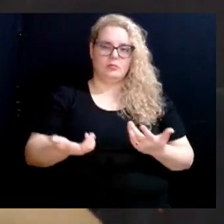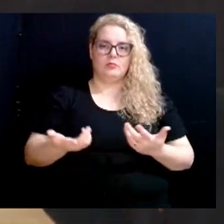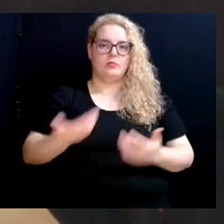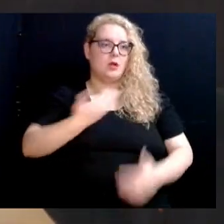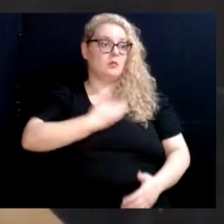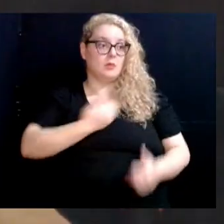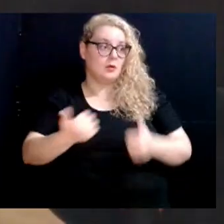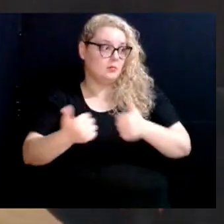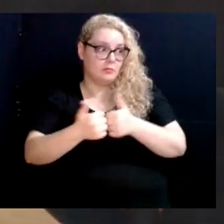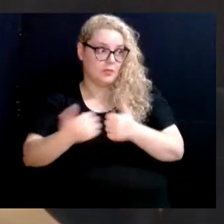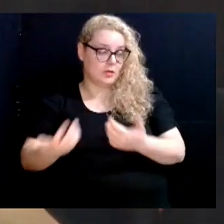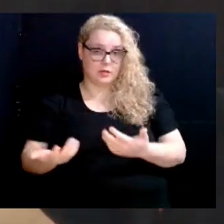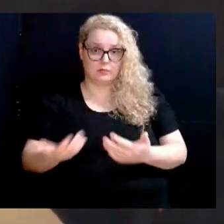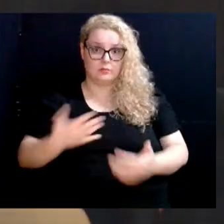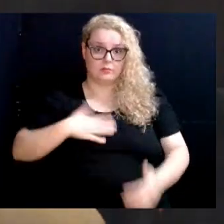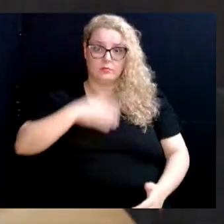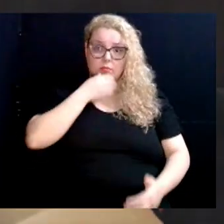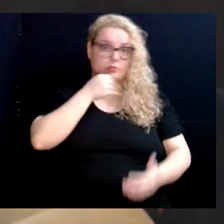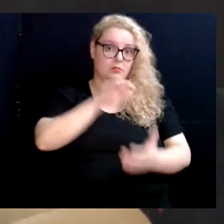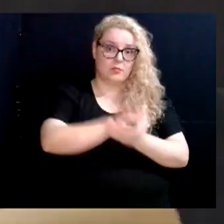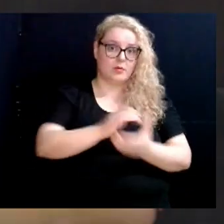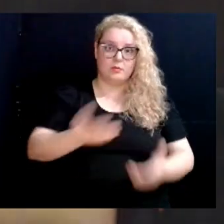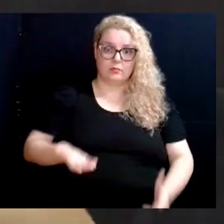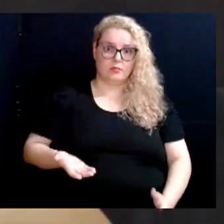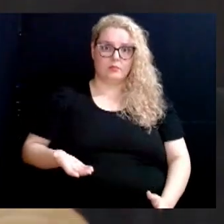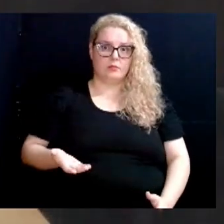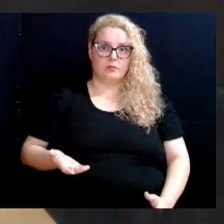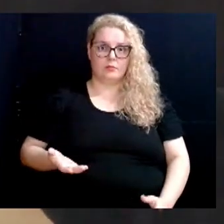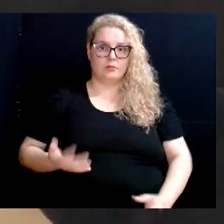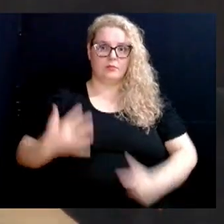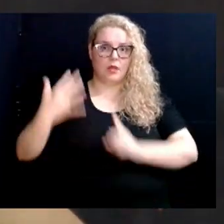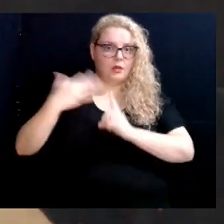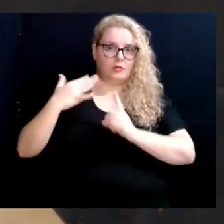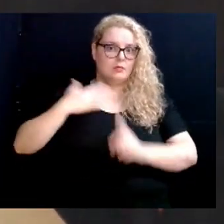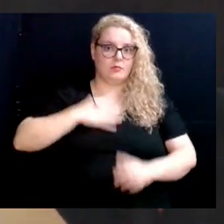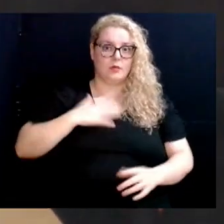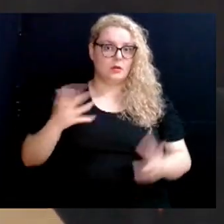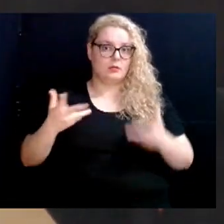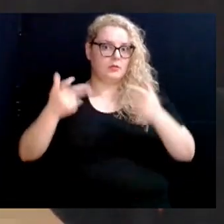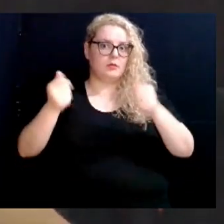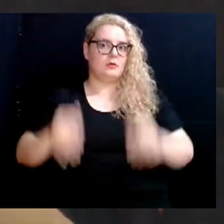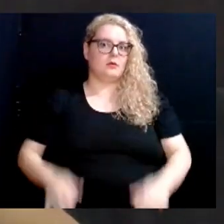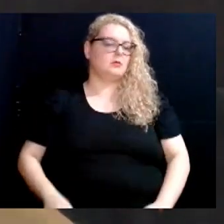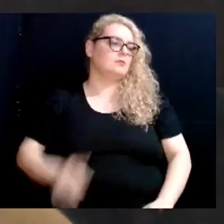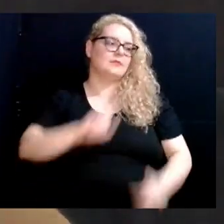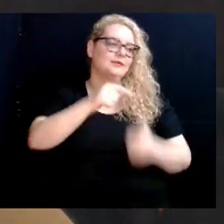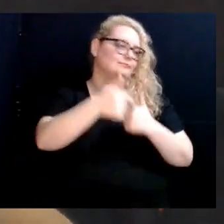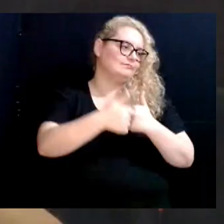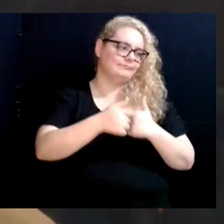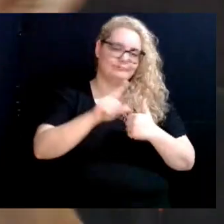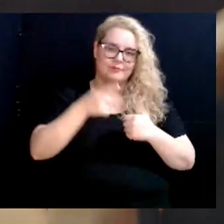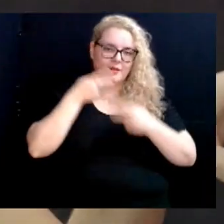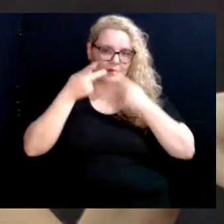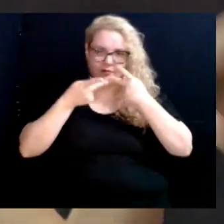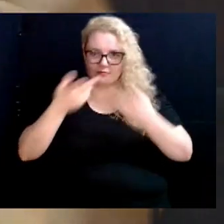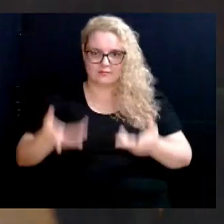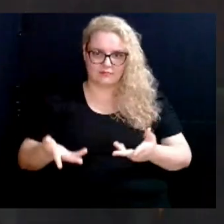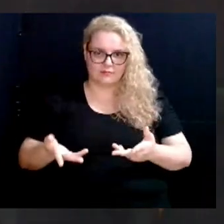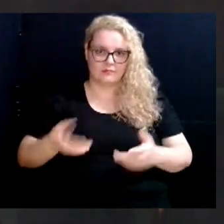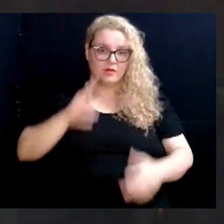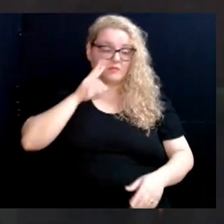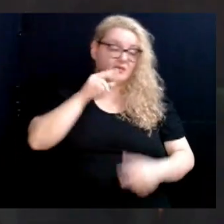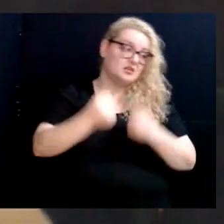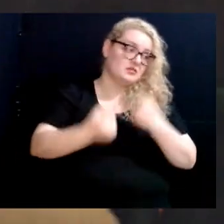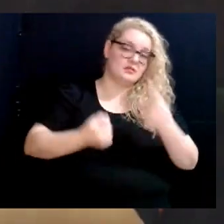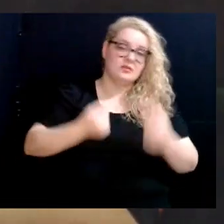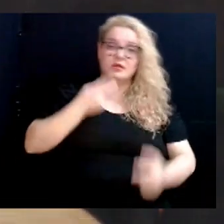até meu marido mesmo, ele é super fã meu, ele é demais, mas ele não é de curtir, não é de... Ele vê de vez em quando, eu que tenho que